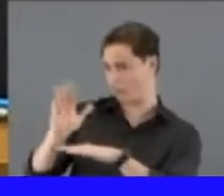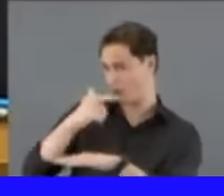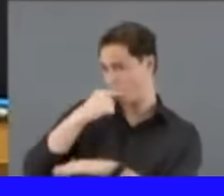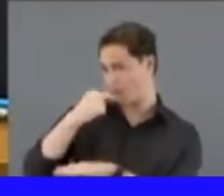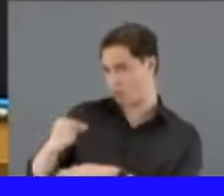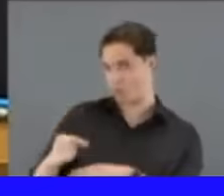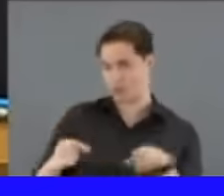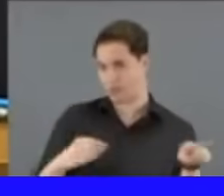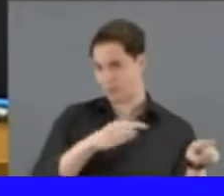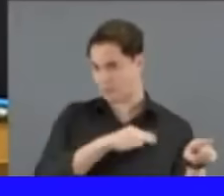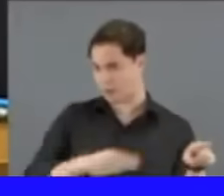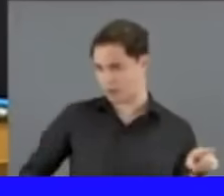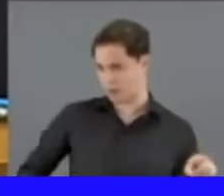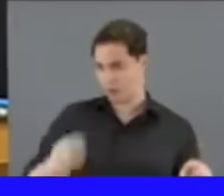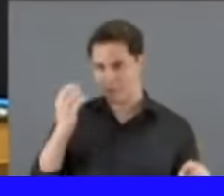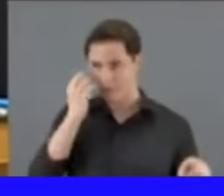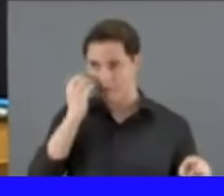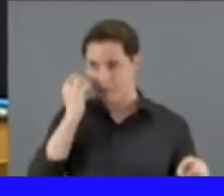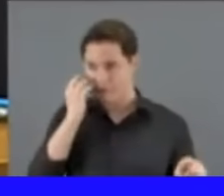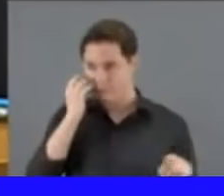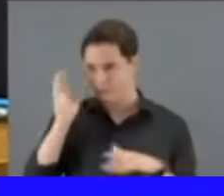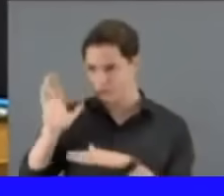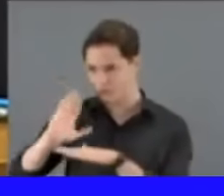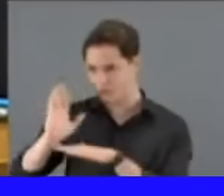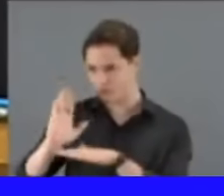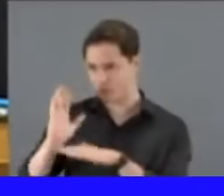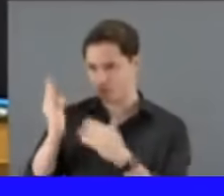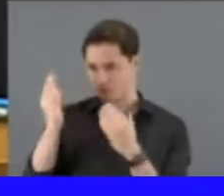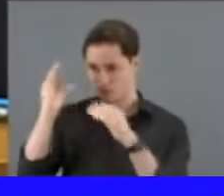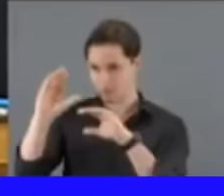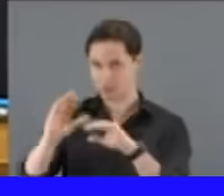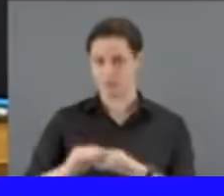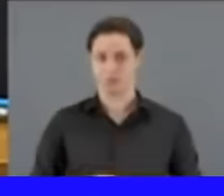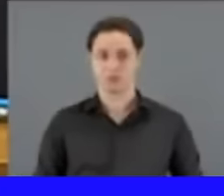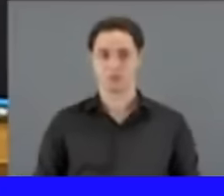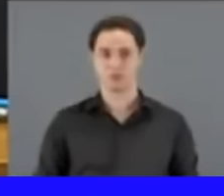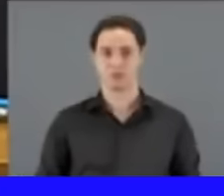nessa história. Por gentileza. Pode passar, por favor.